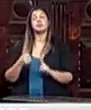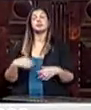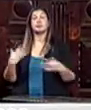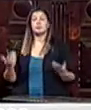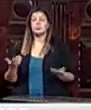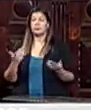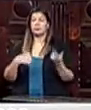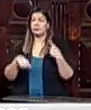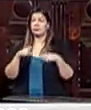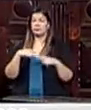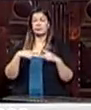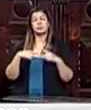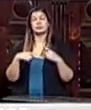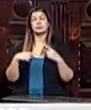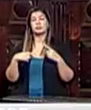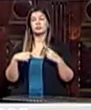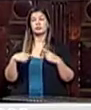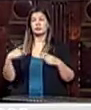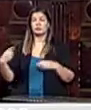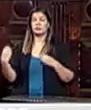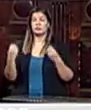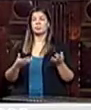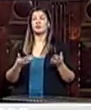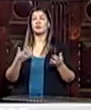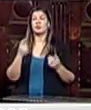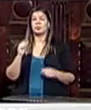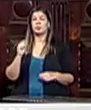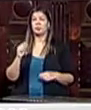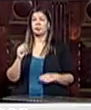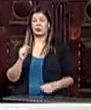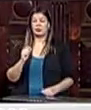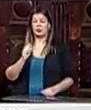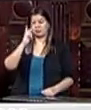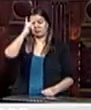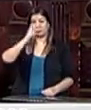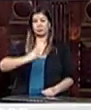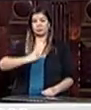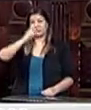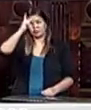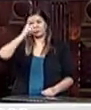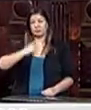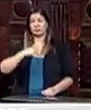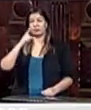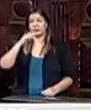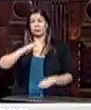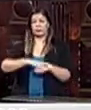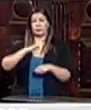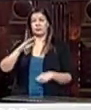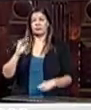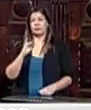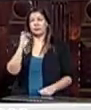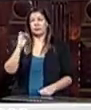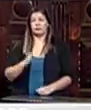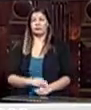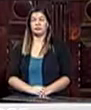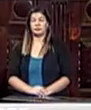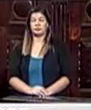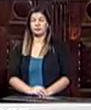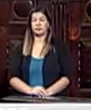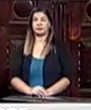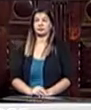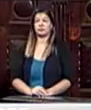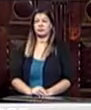o entreguismo assumiu um protagonismo muito mais relevante. E o presidente